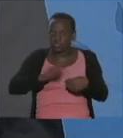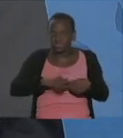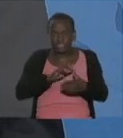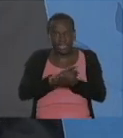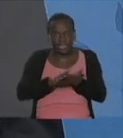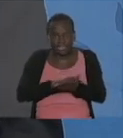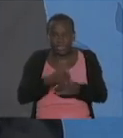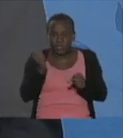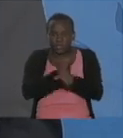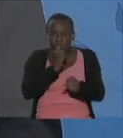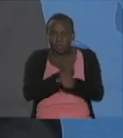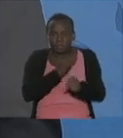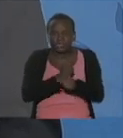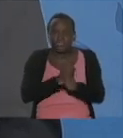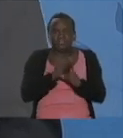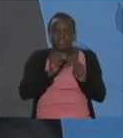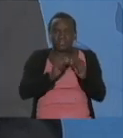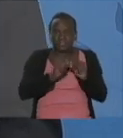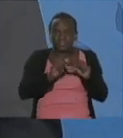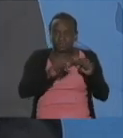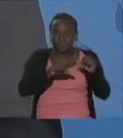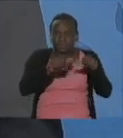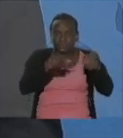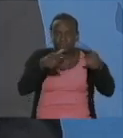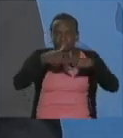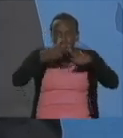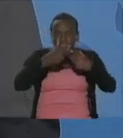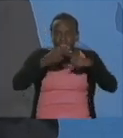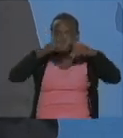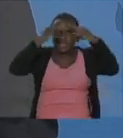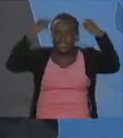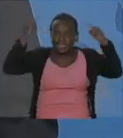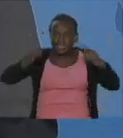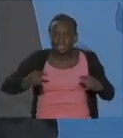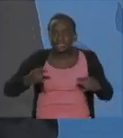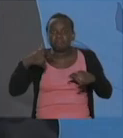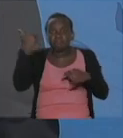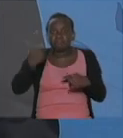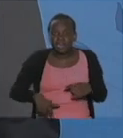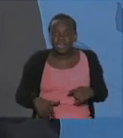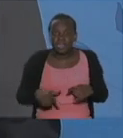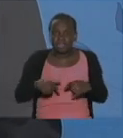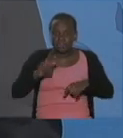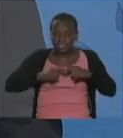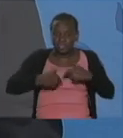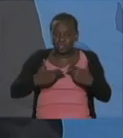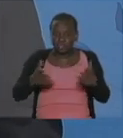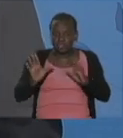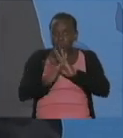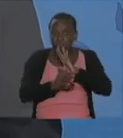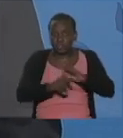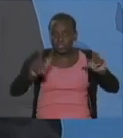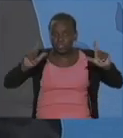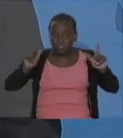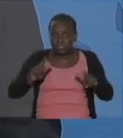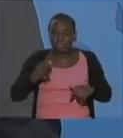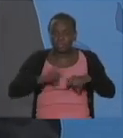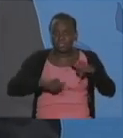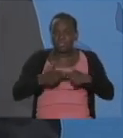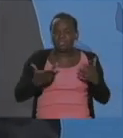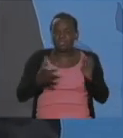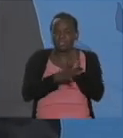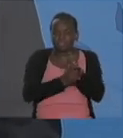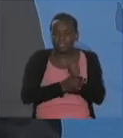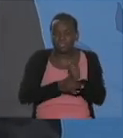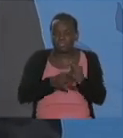foram repostas obras que deveriam ser feitas como reparo da lona e mais produtos que foram roubados como monitores